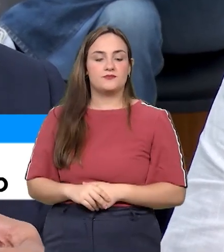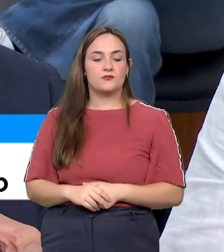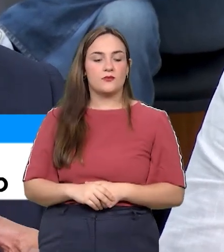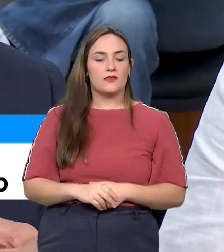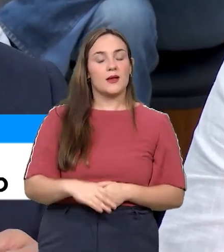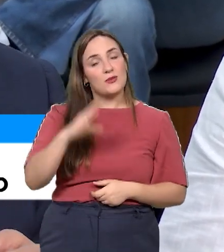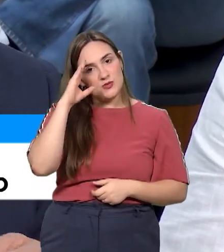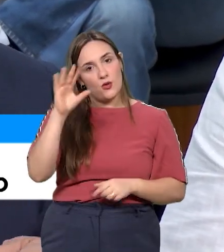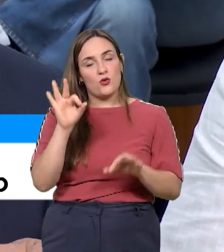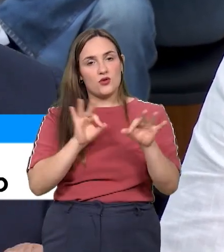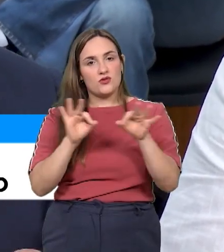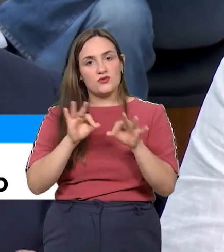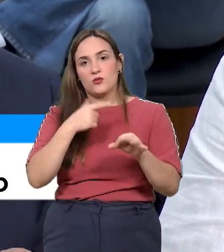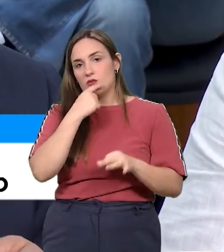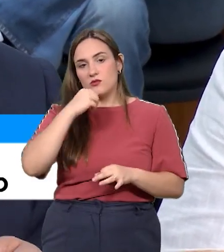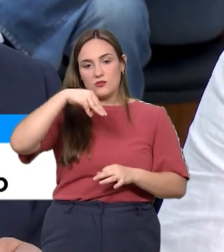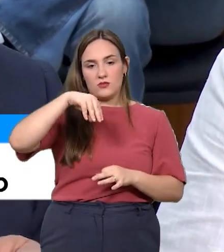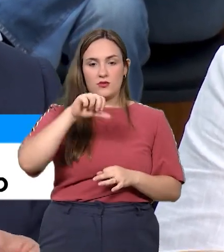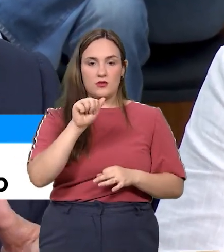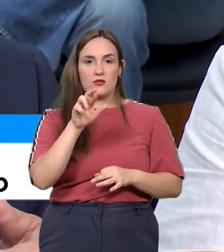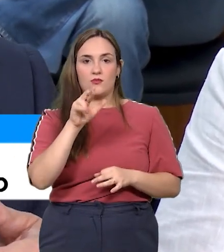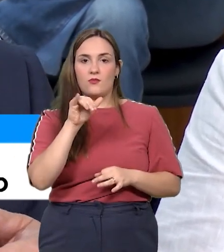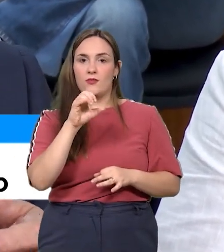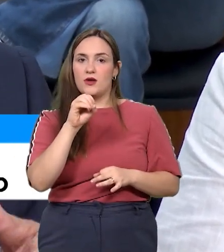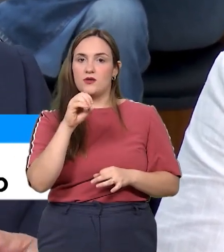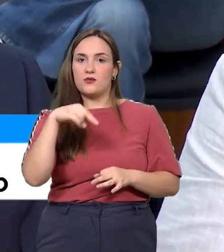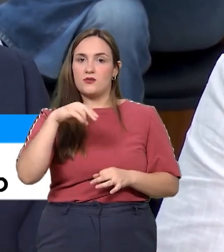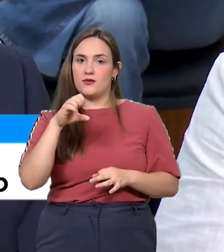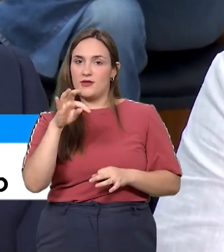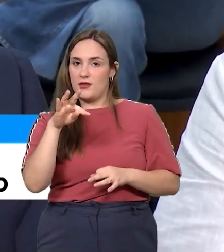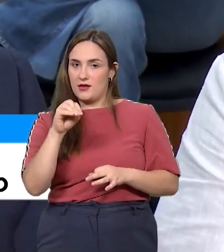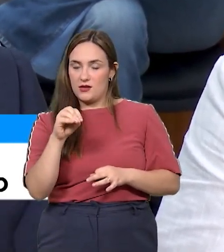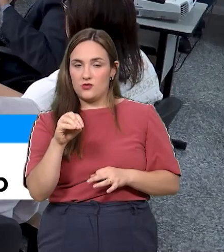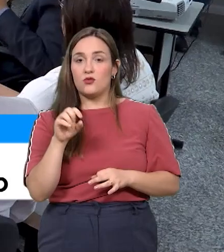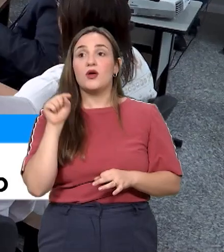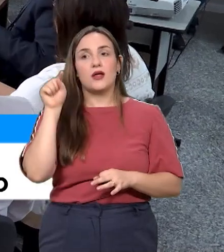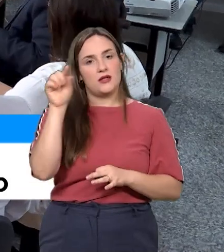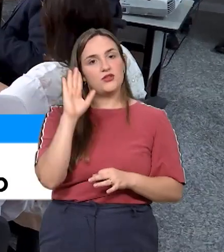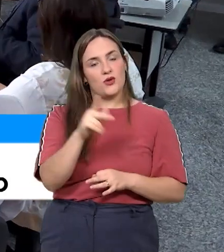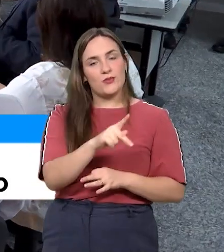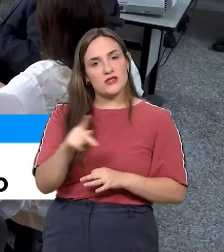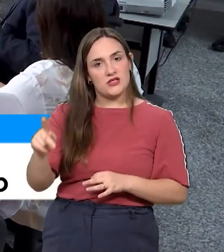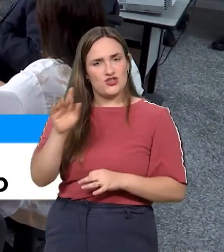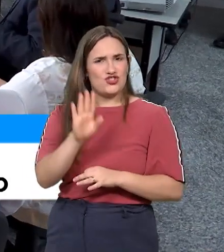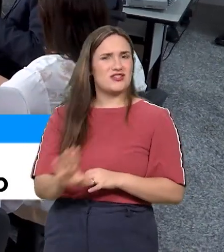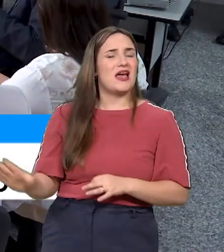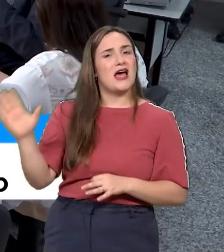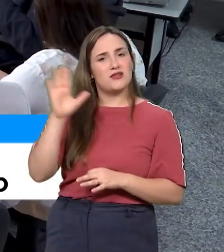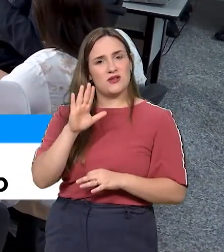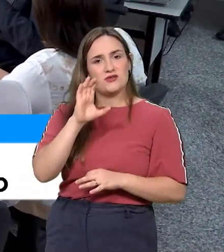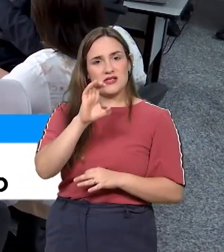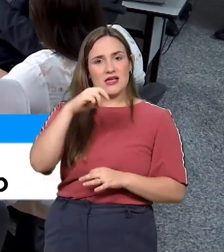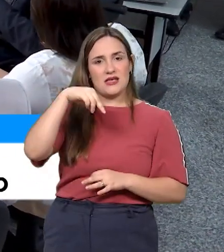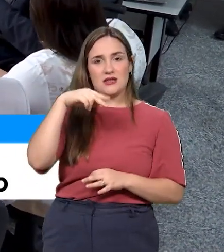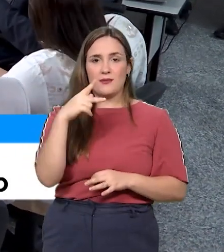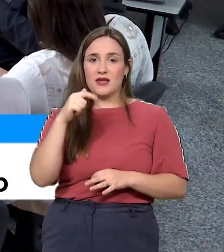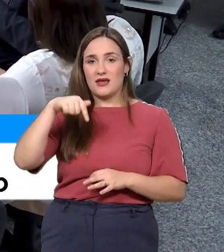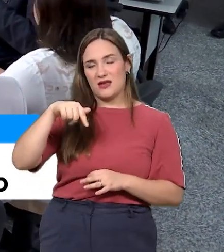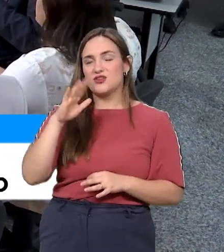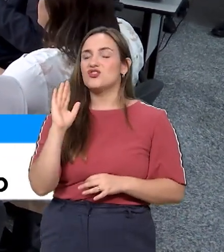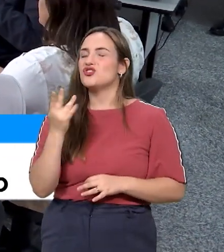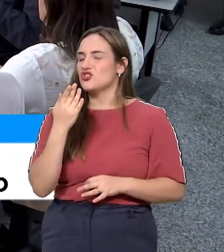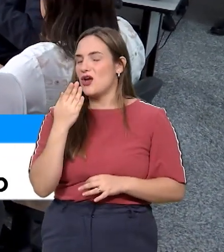principais organizadores, Dr. Mário Neto, que já presidiu o Centro Nacional de Desenvolvimento Científico e Tecnológico, o